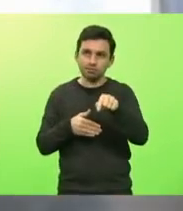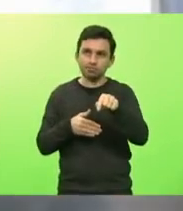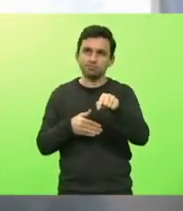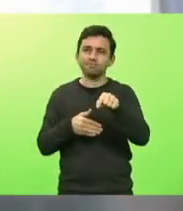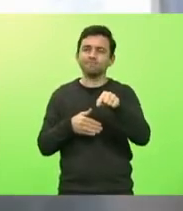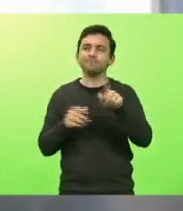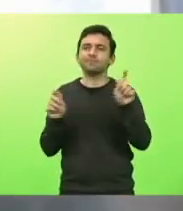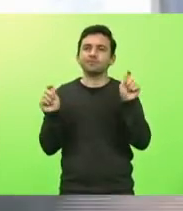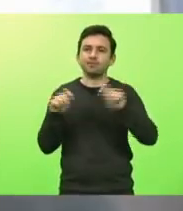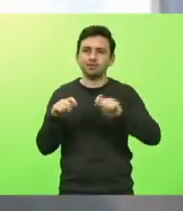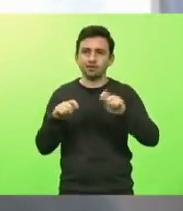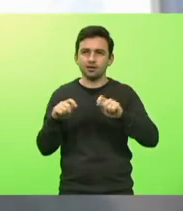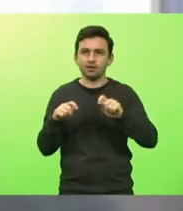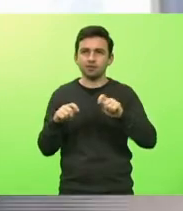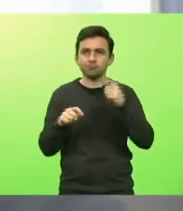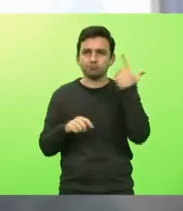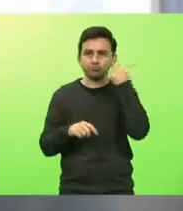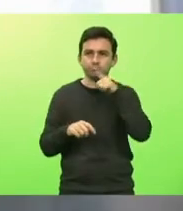agindo para